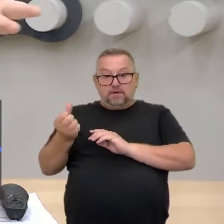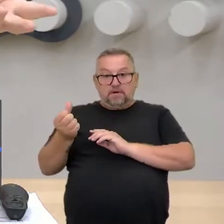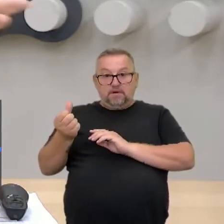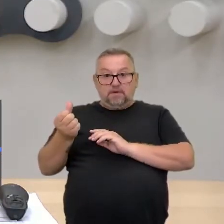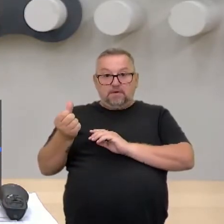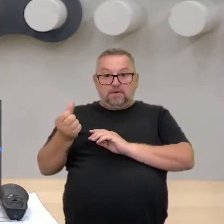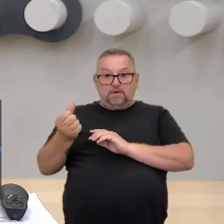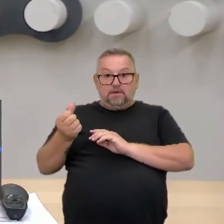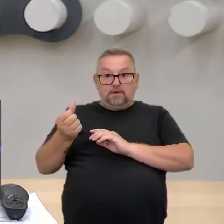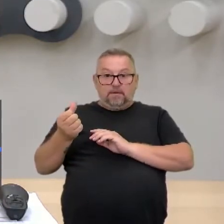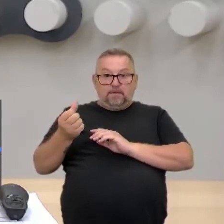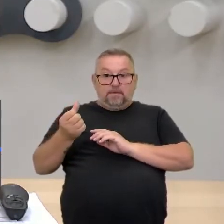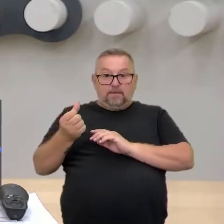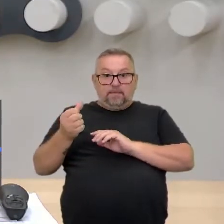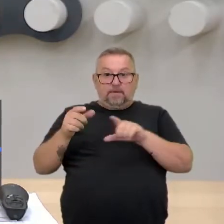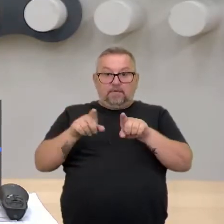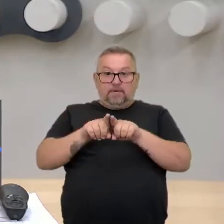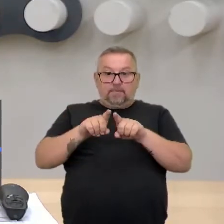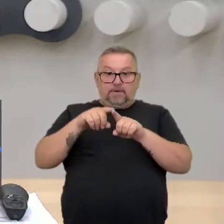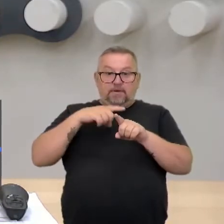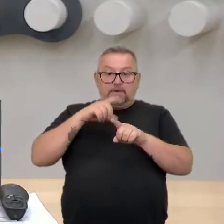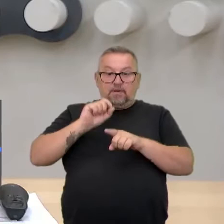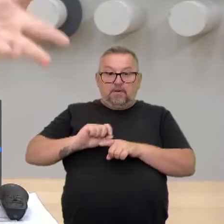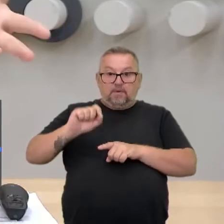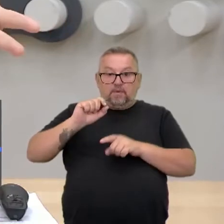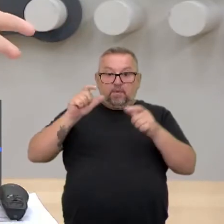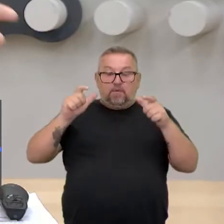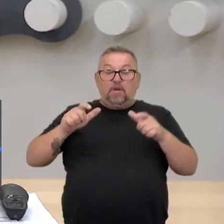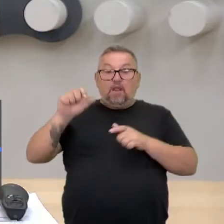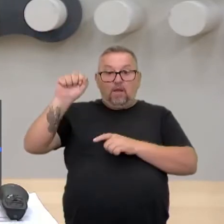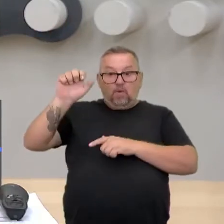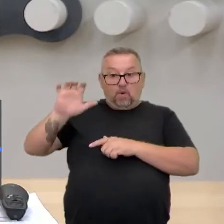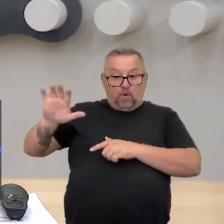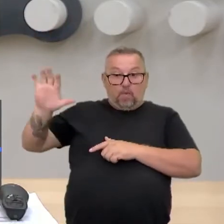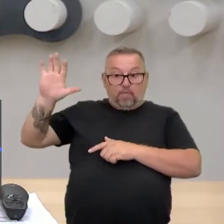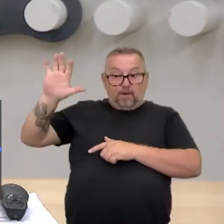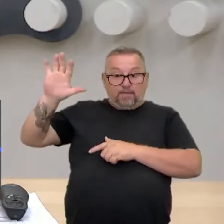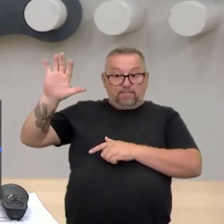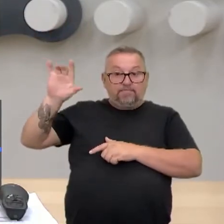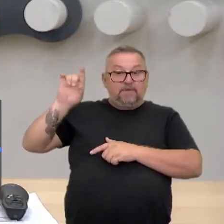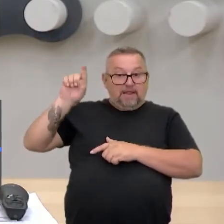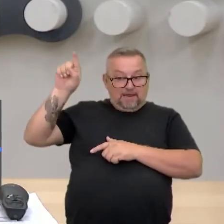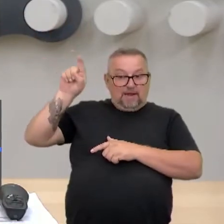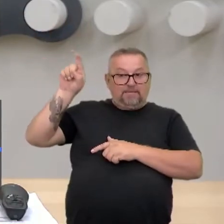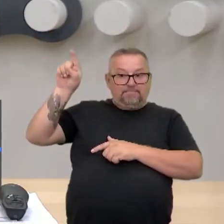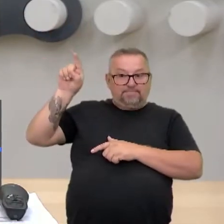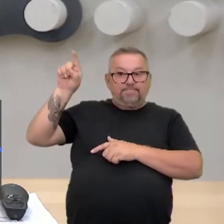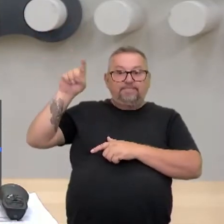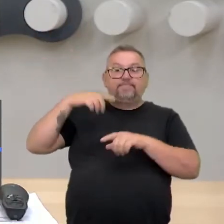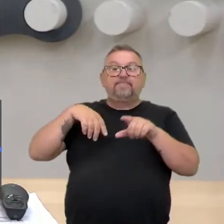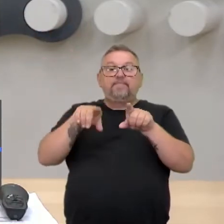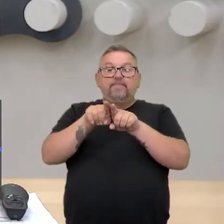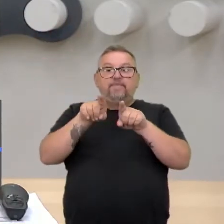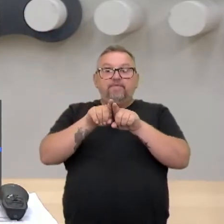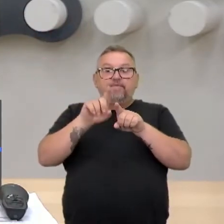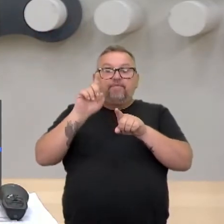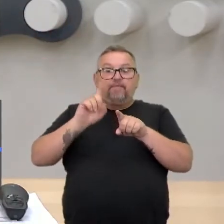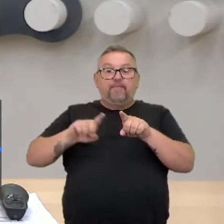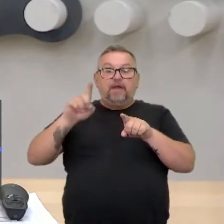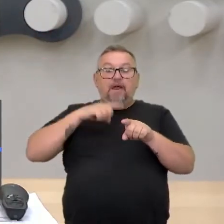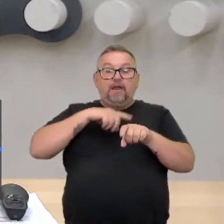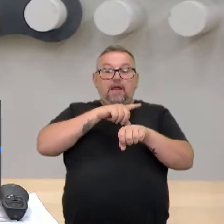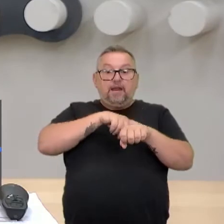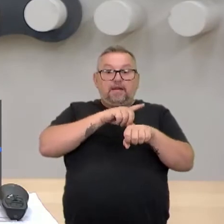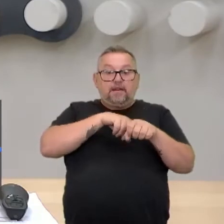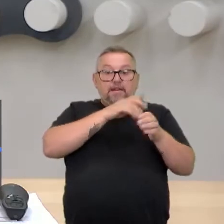e espacialmente ela se localiza na Europa Tá certo e ela é este período